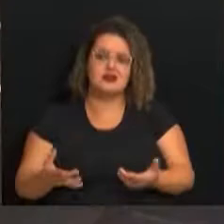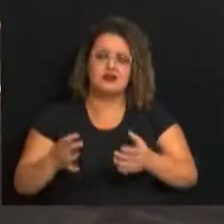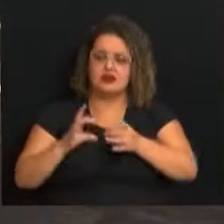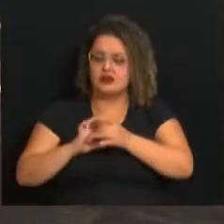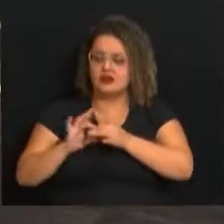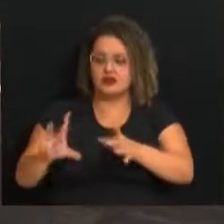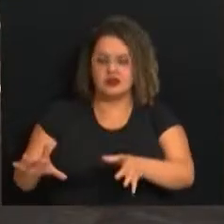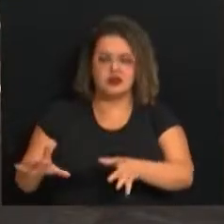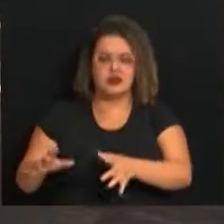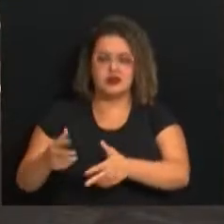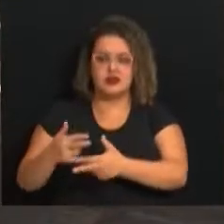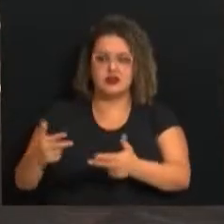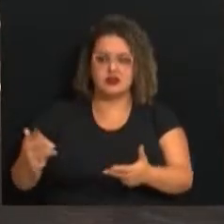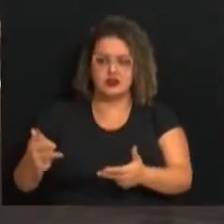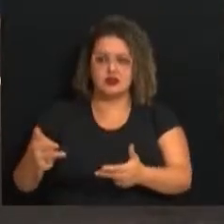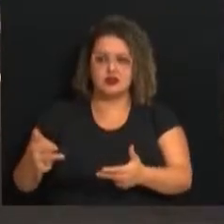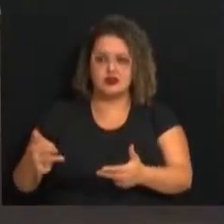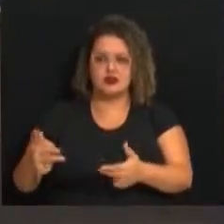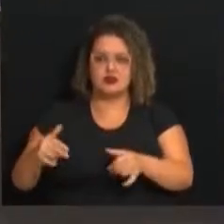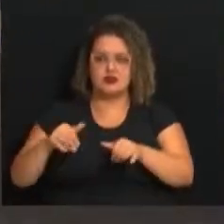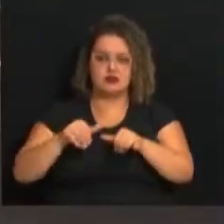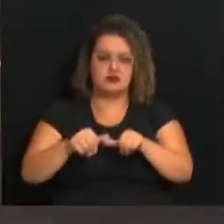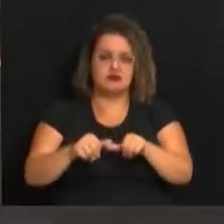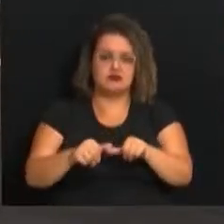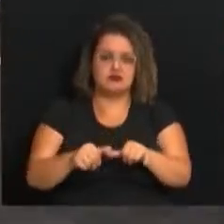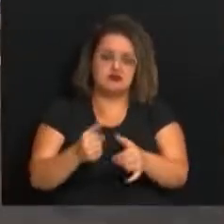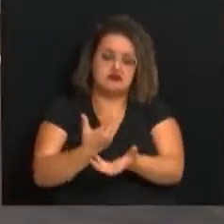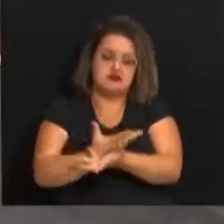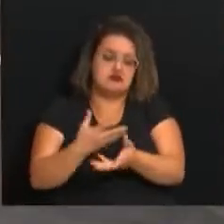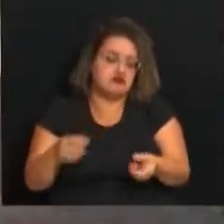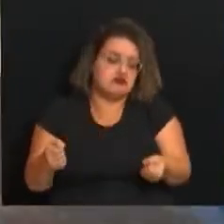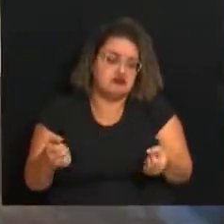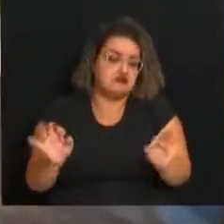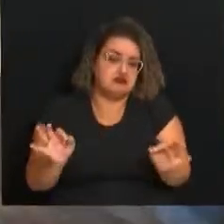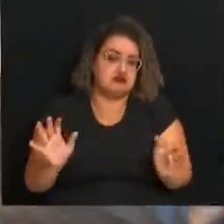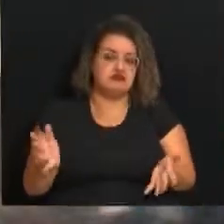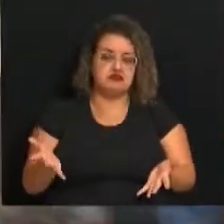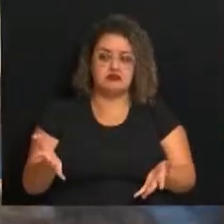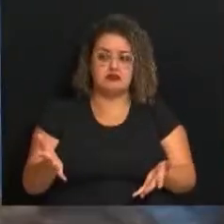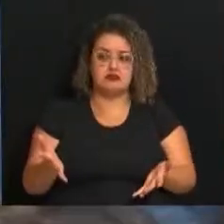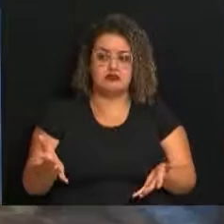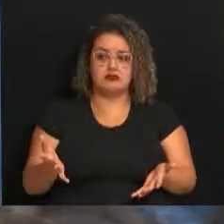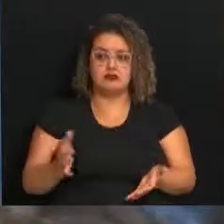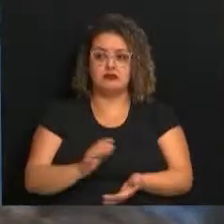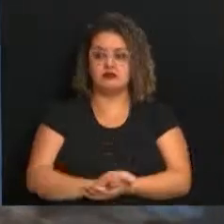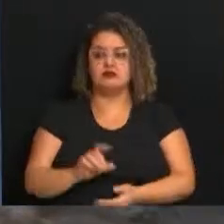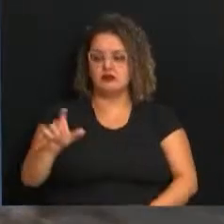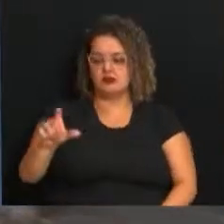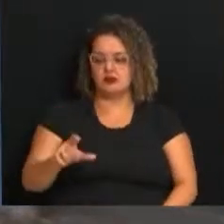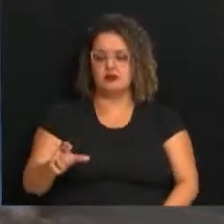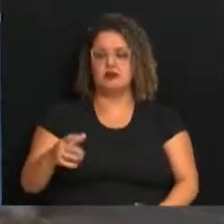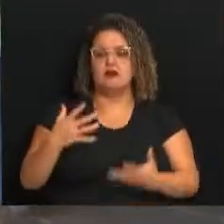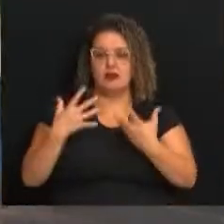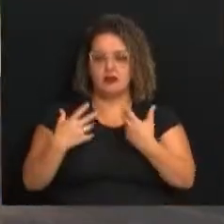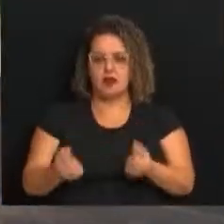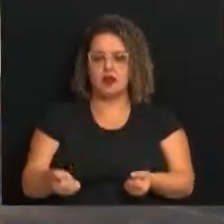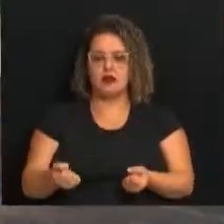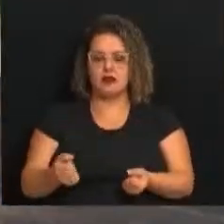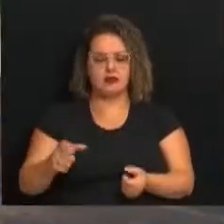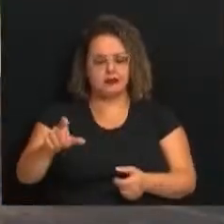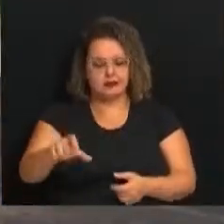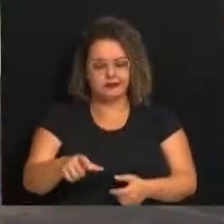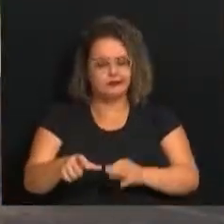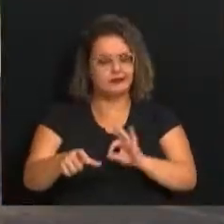chata porque tinha que deixar minhas coisas e sair no supermercado tá mão vazia A gente tem prova muita cara tava escrito lá pega aí